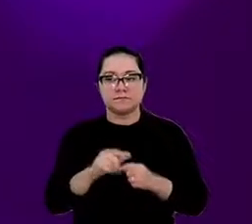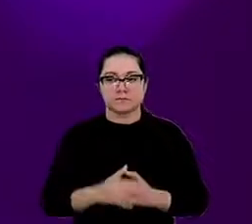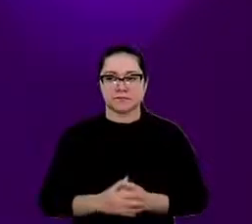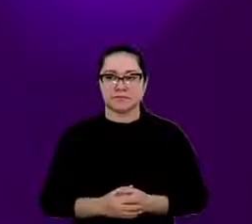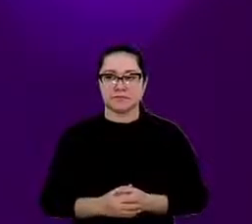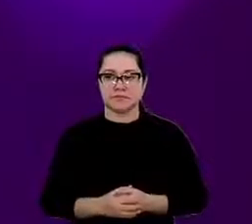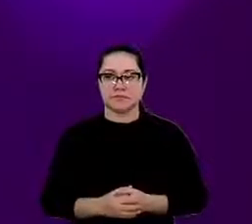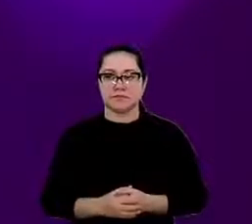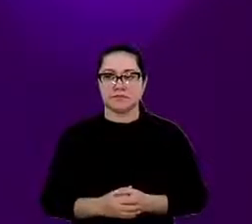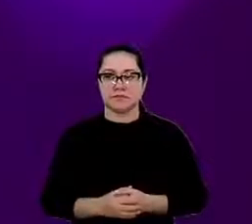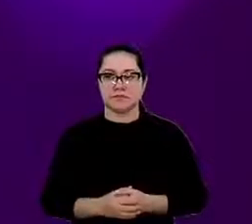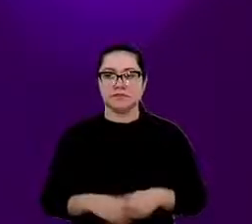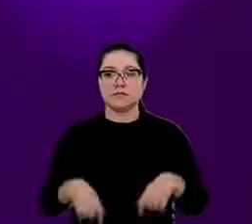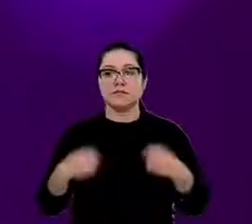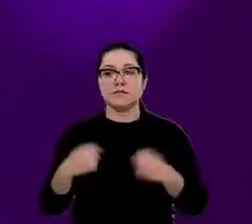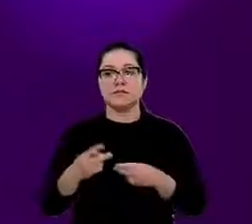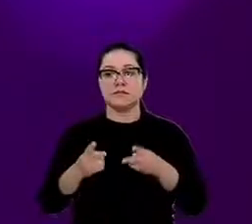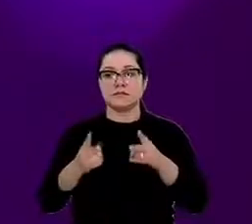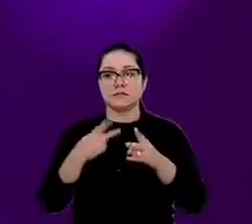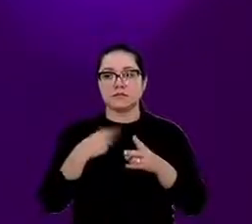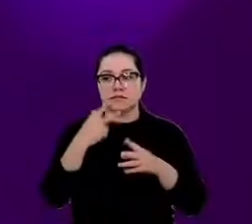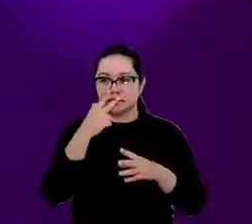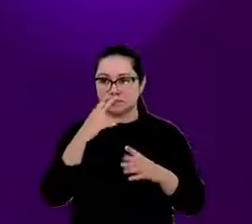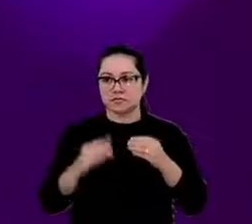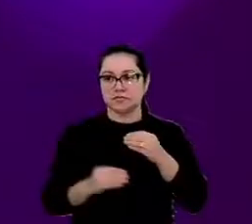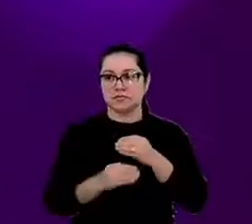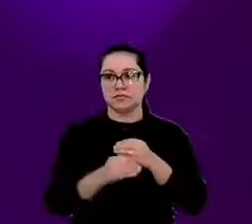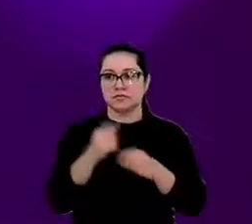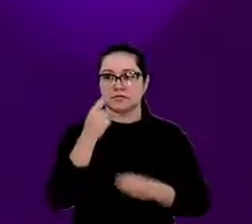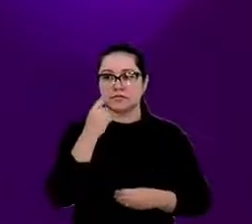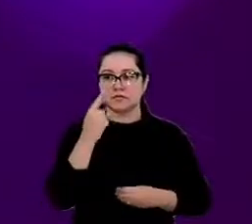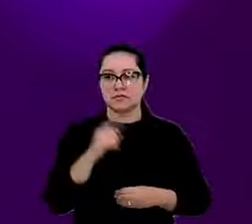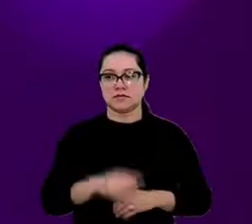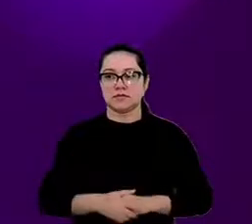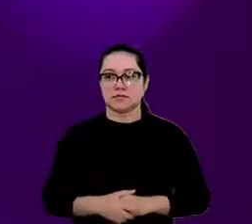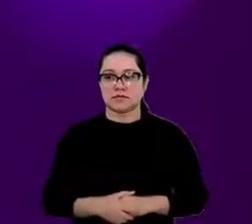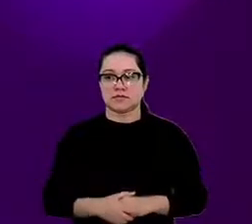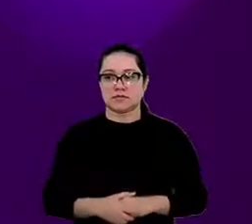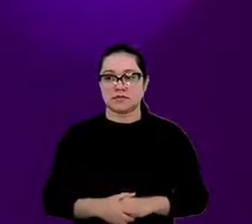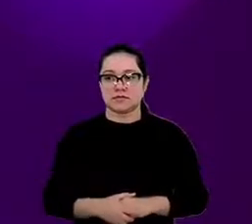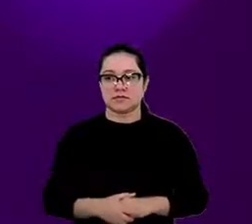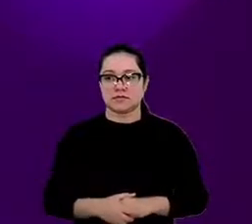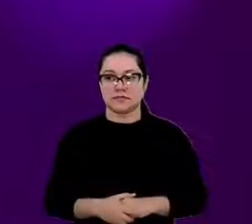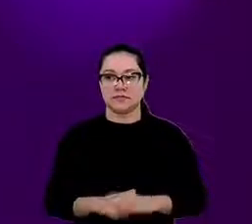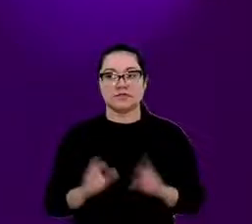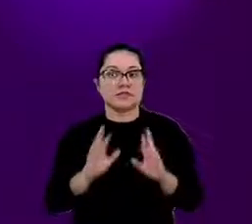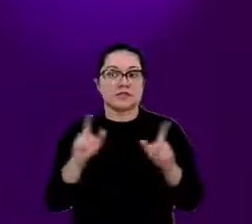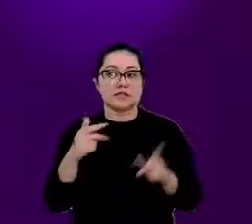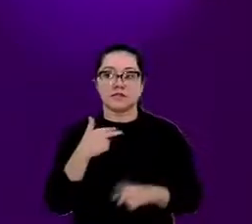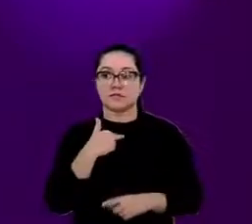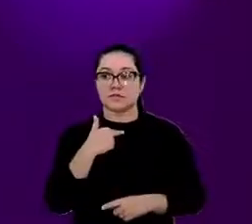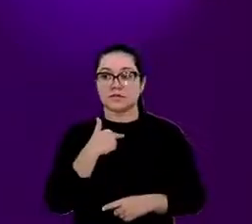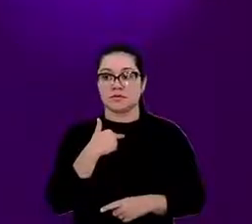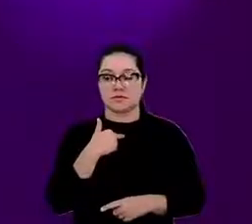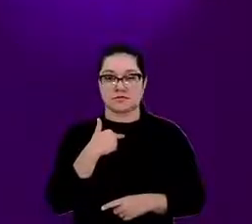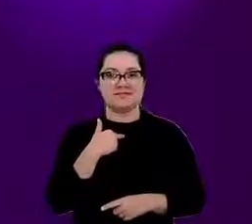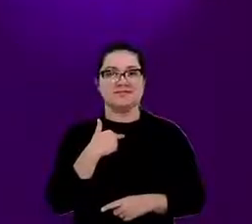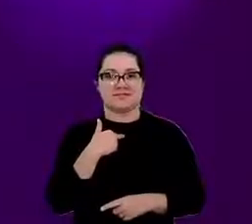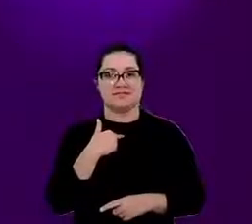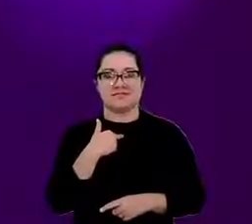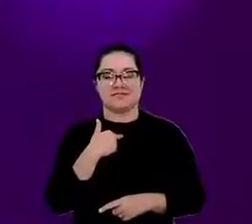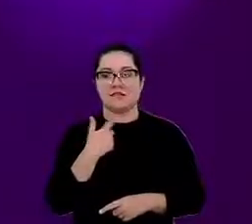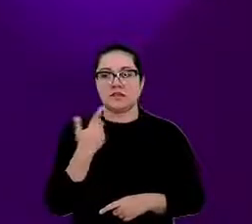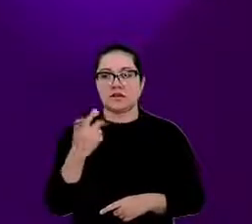ser sobrepostas, como se nós podemos ver nos slides inferiores, e não haver diferença pressórica. E um catéter que tem